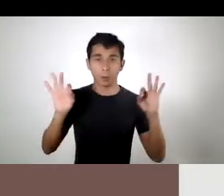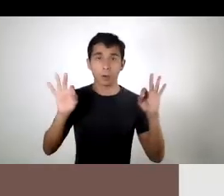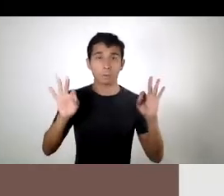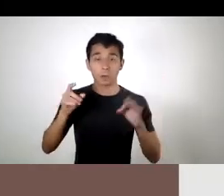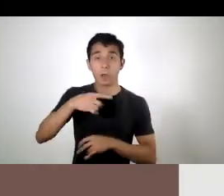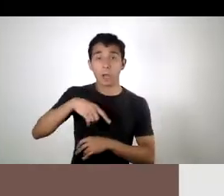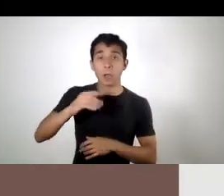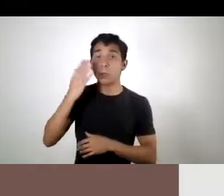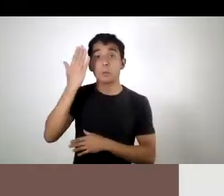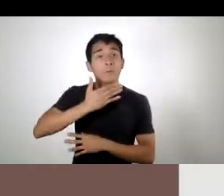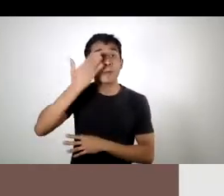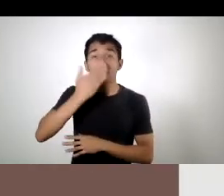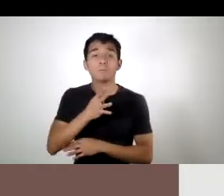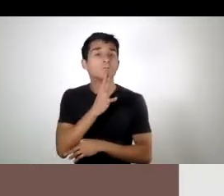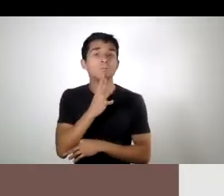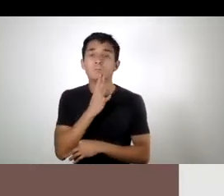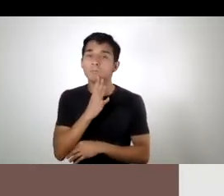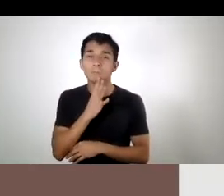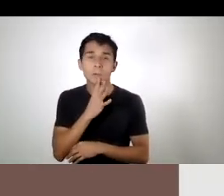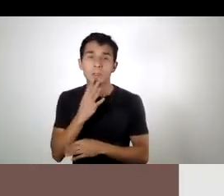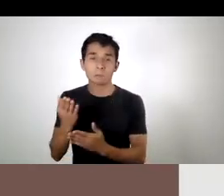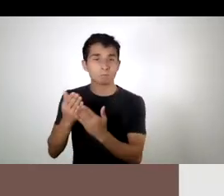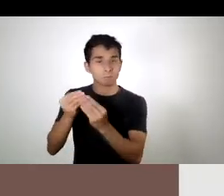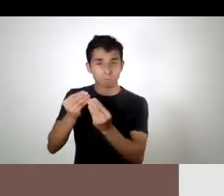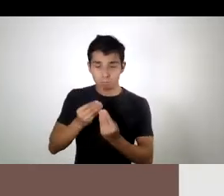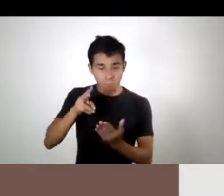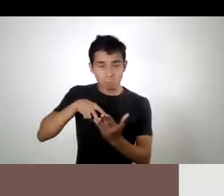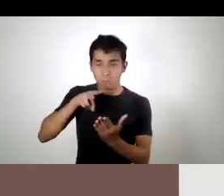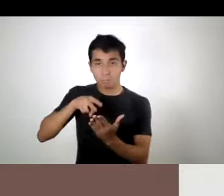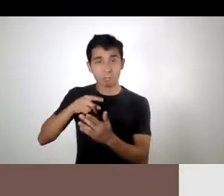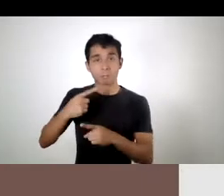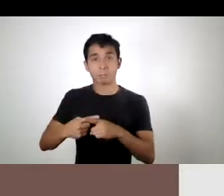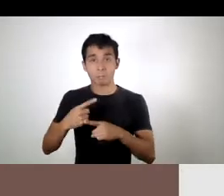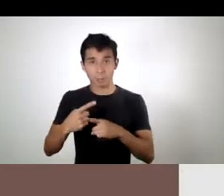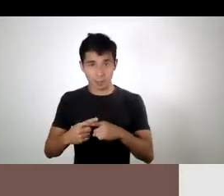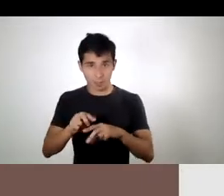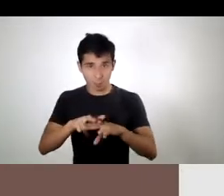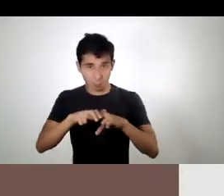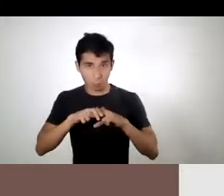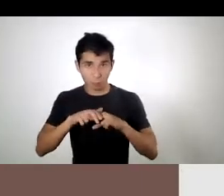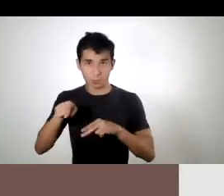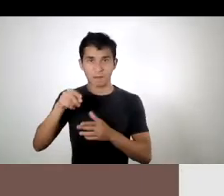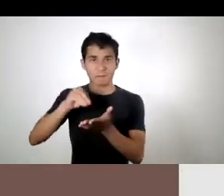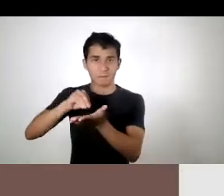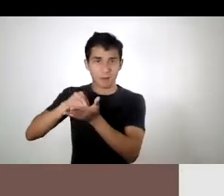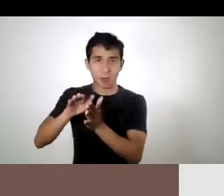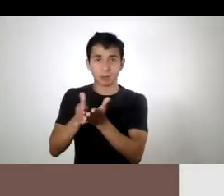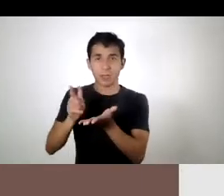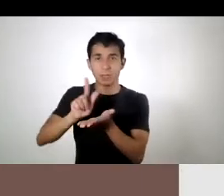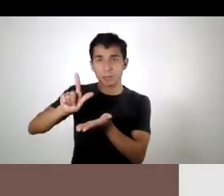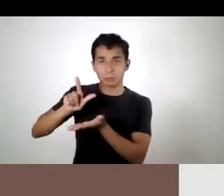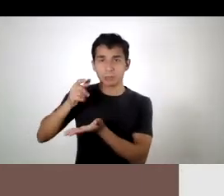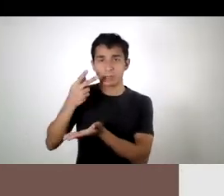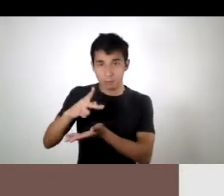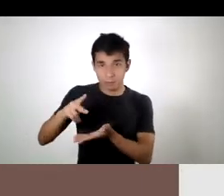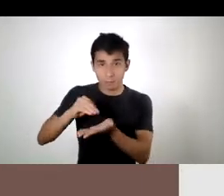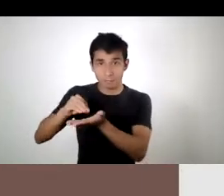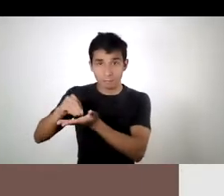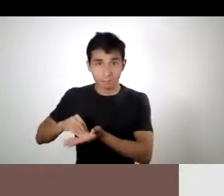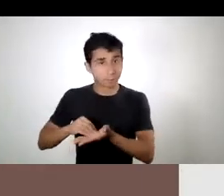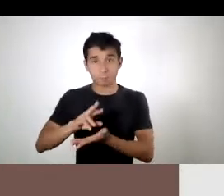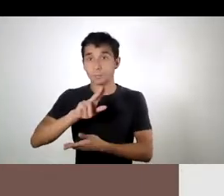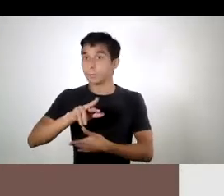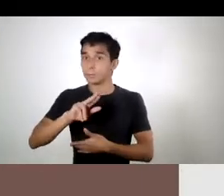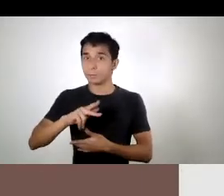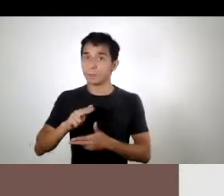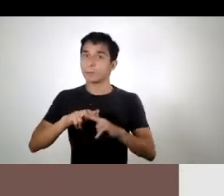não chegam para a gente não são por questões literárias, né? São outras questões. E aí a gente pergunta, que questões são